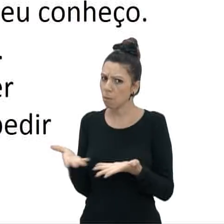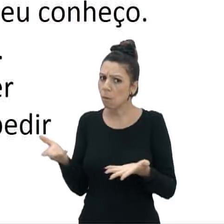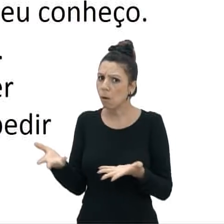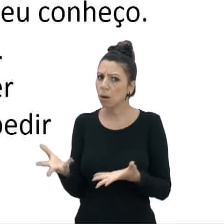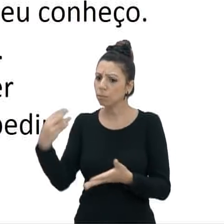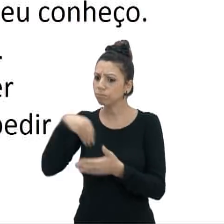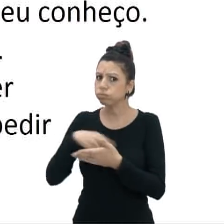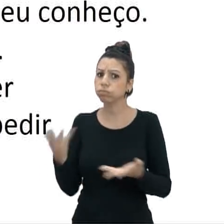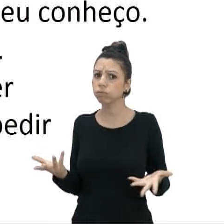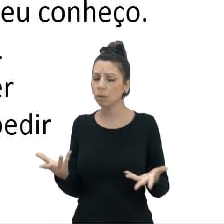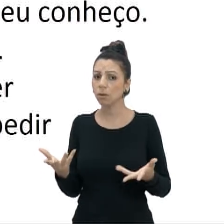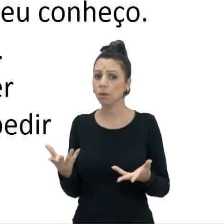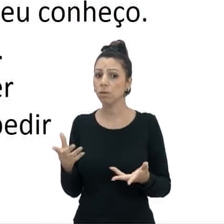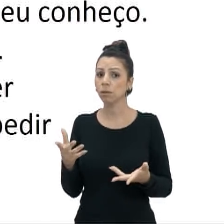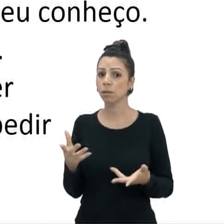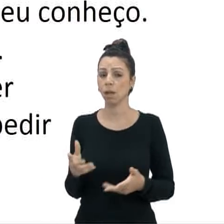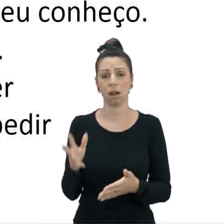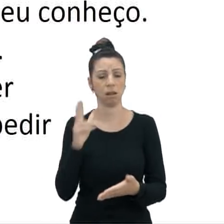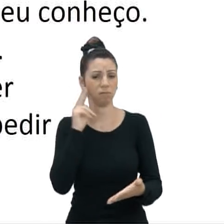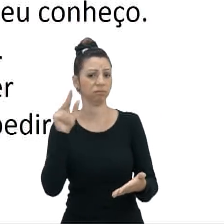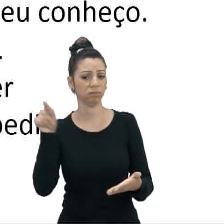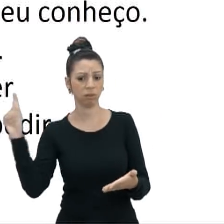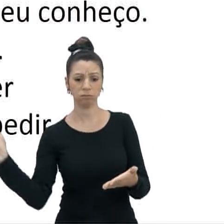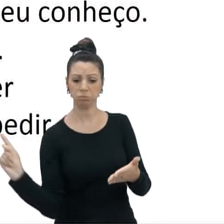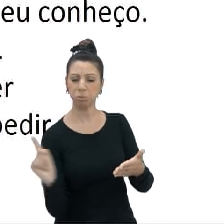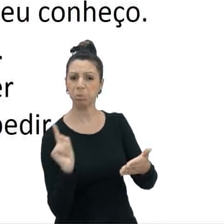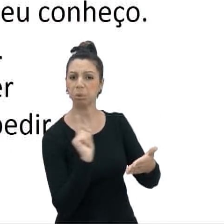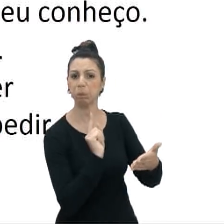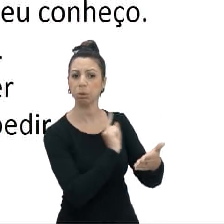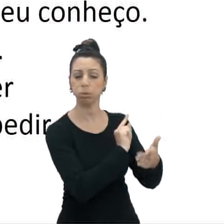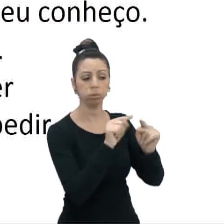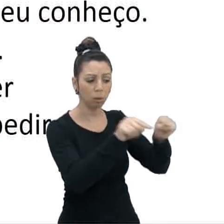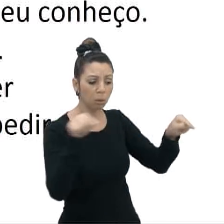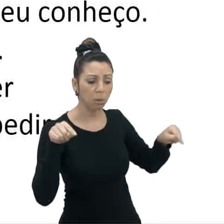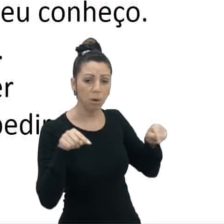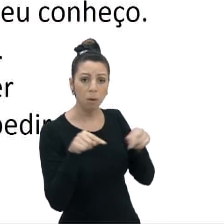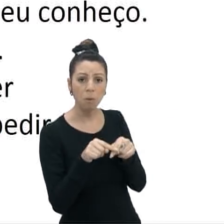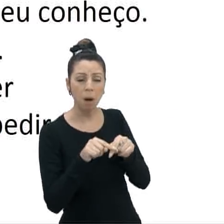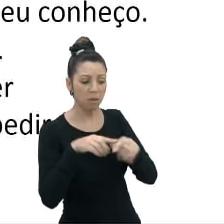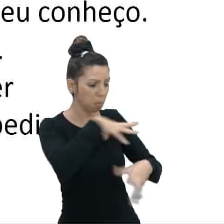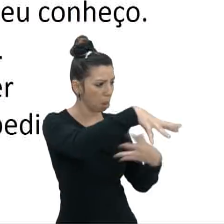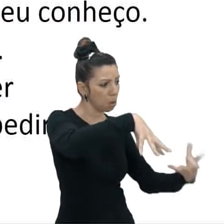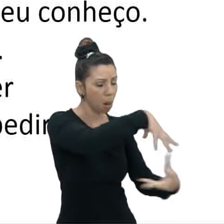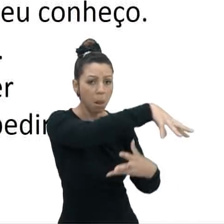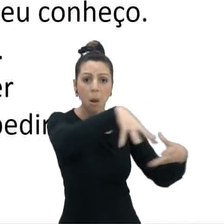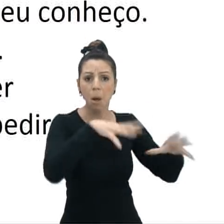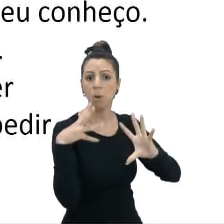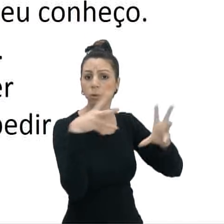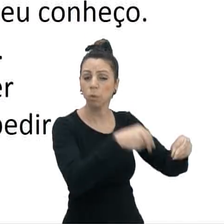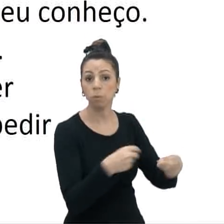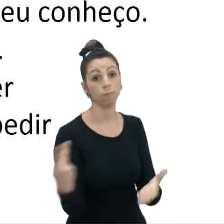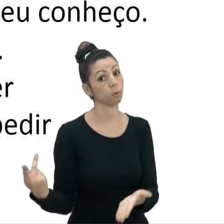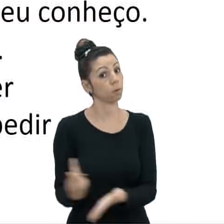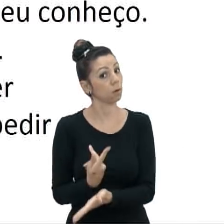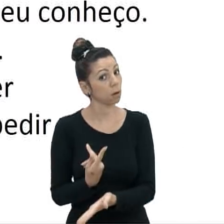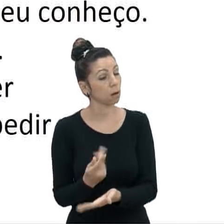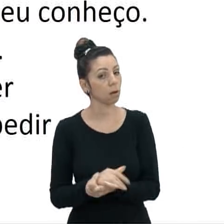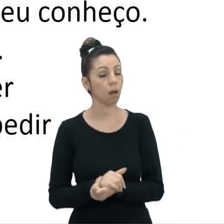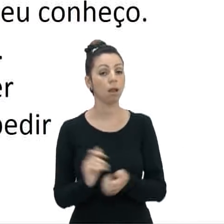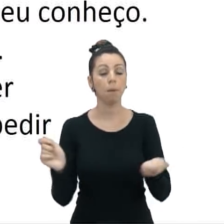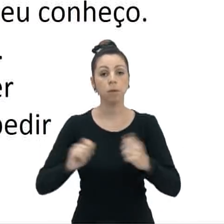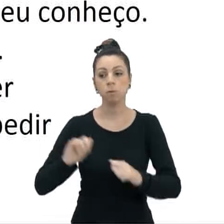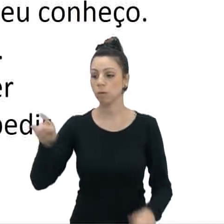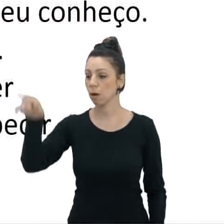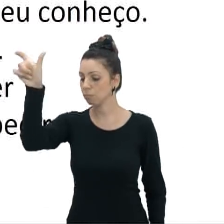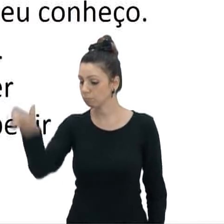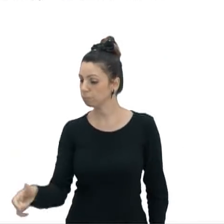limites. Isso aí que ela fez, de vir ao meu quarto e mexer em tudo, foi muito errado. E ela tinha que me